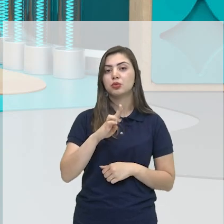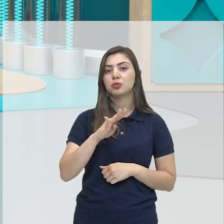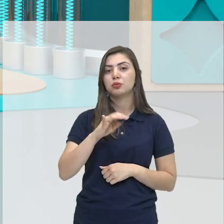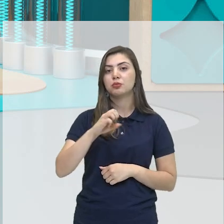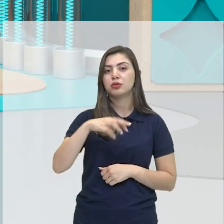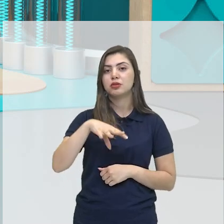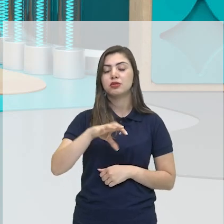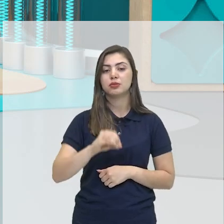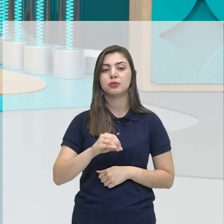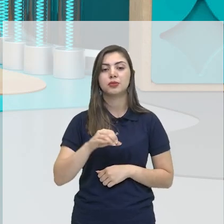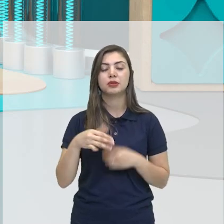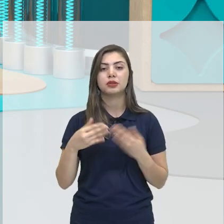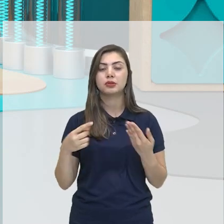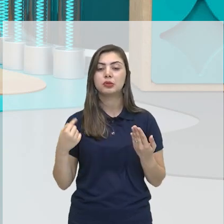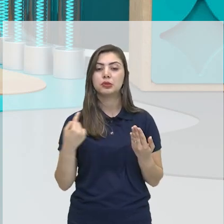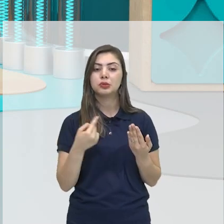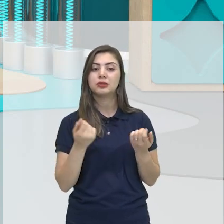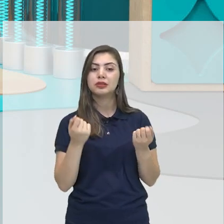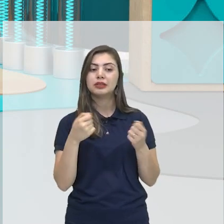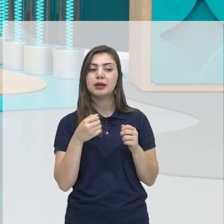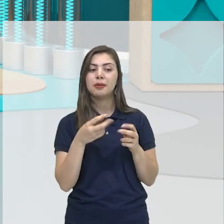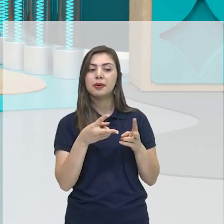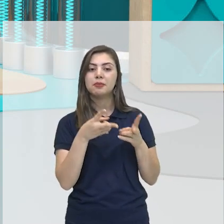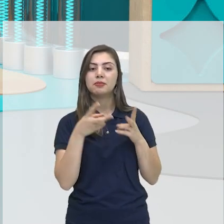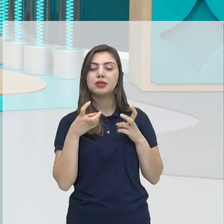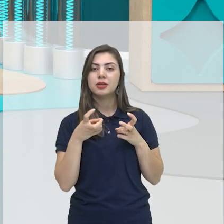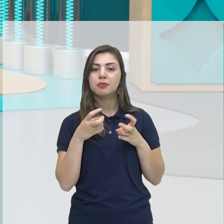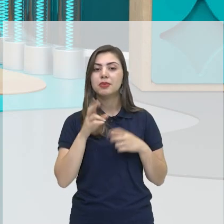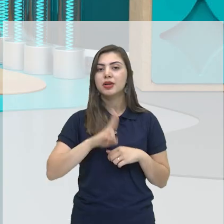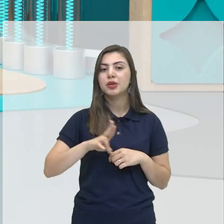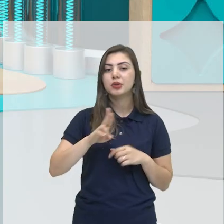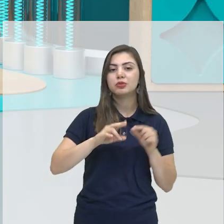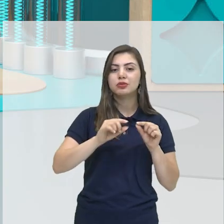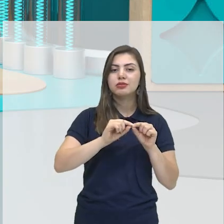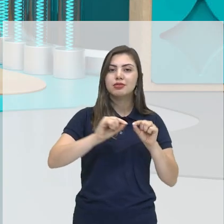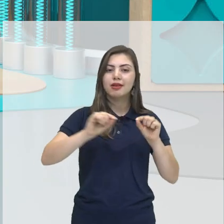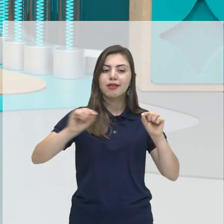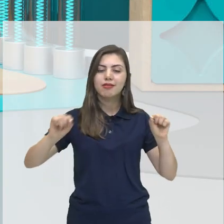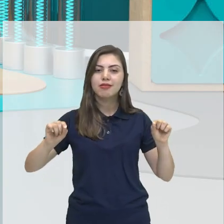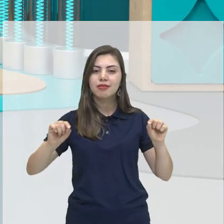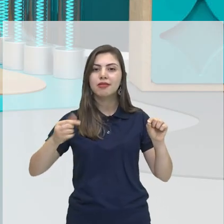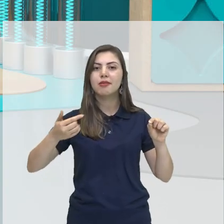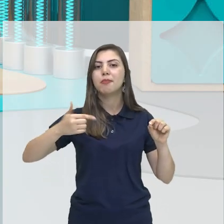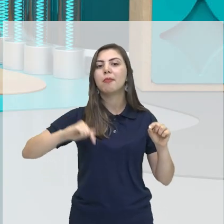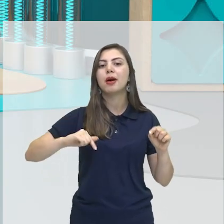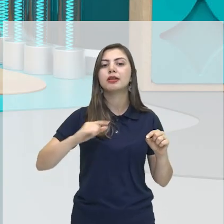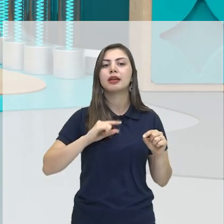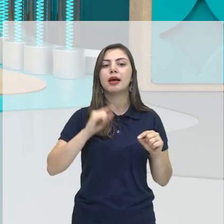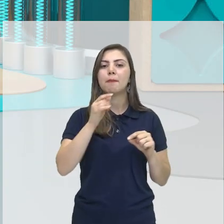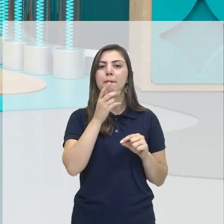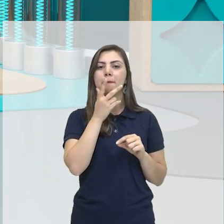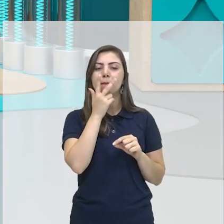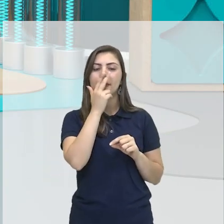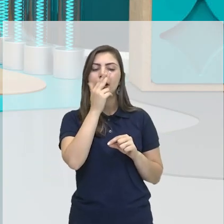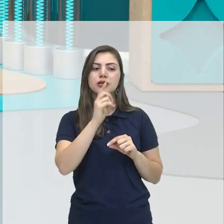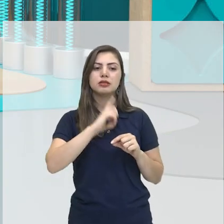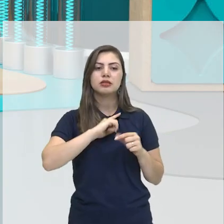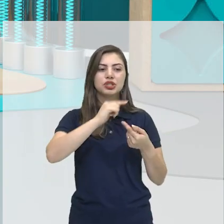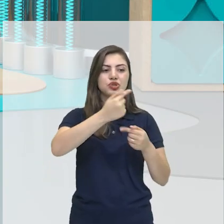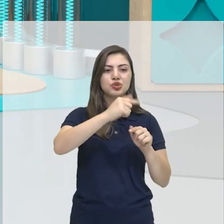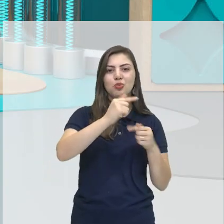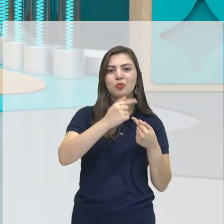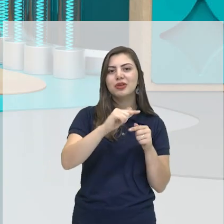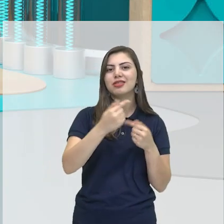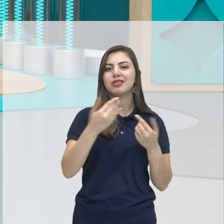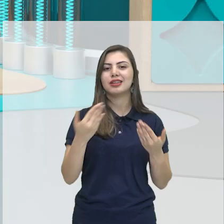pouco mais sóbrias, digamos assim, né? Dentro de um matiz, ela está num tom mais baixo, não naquela cor